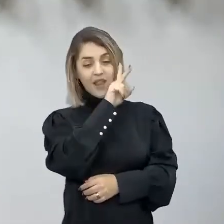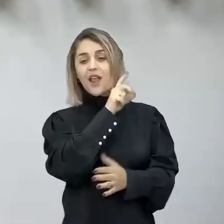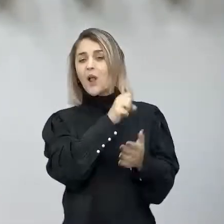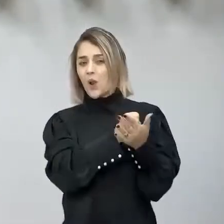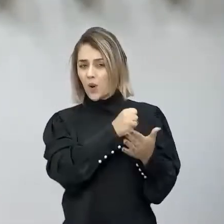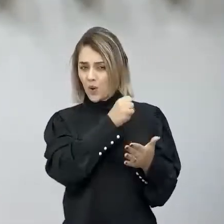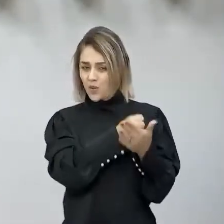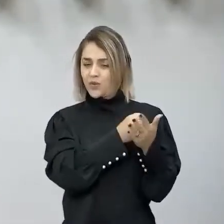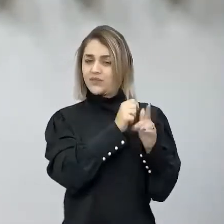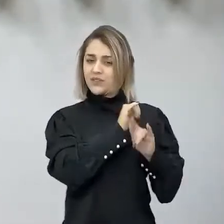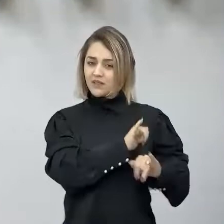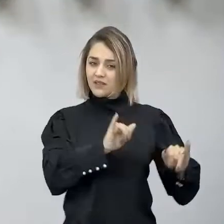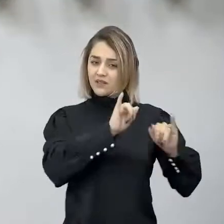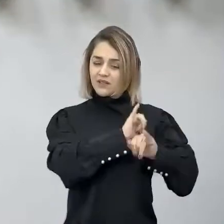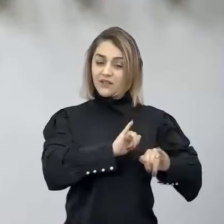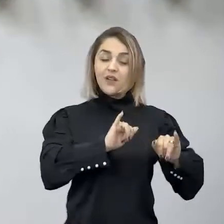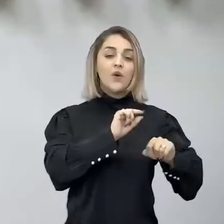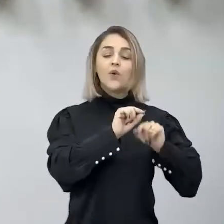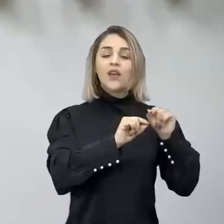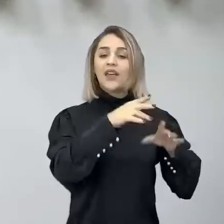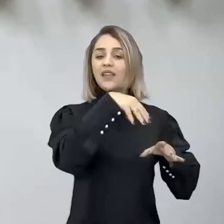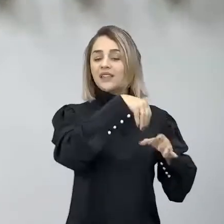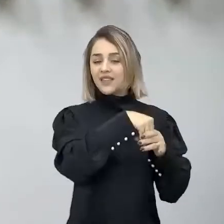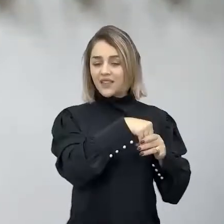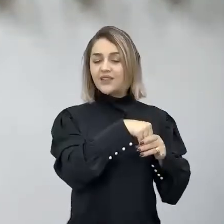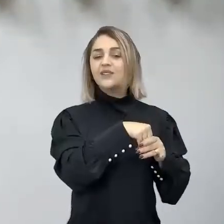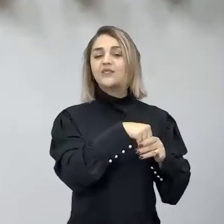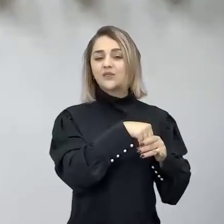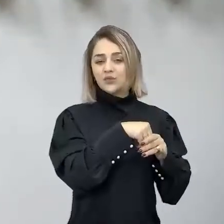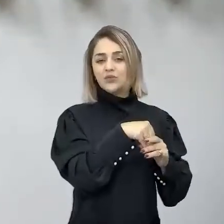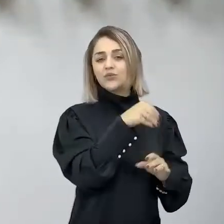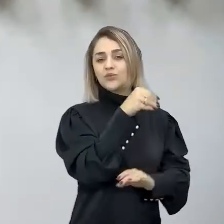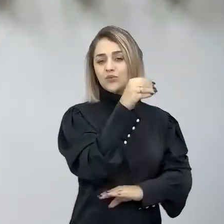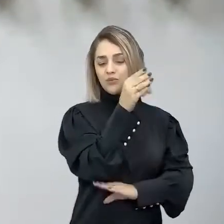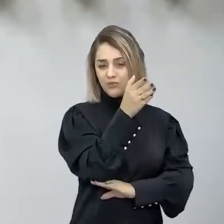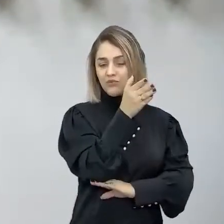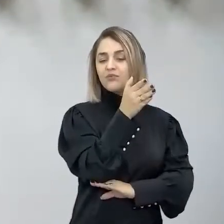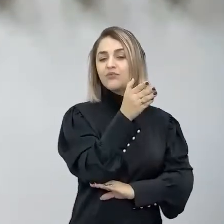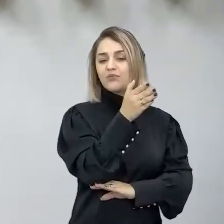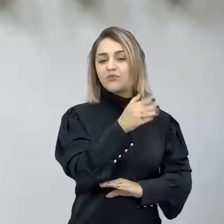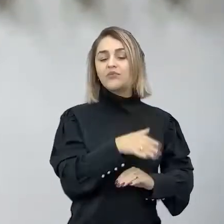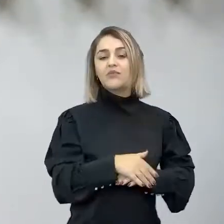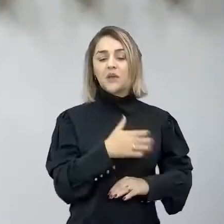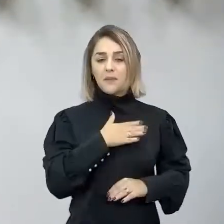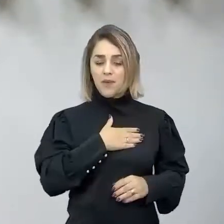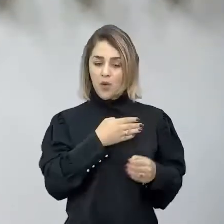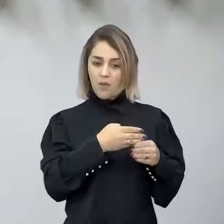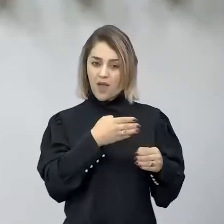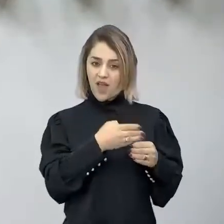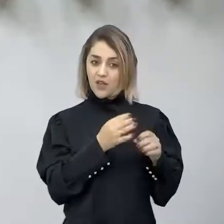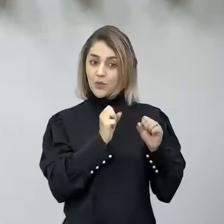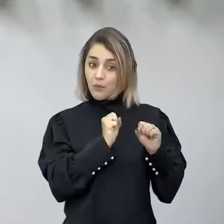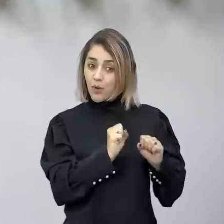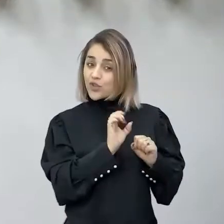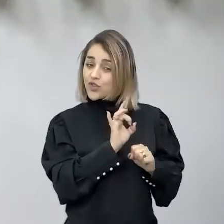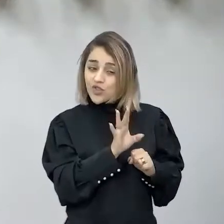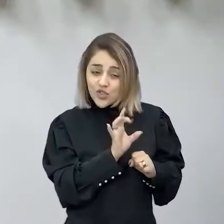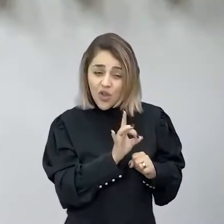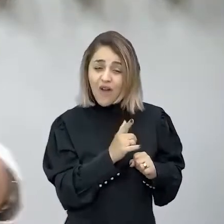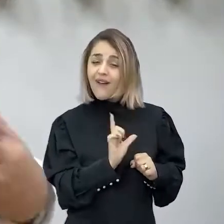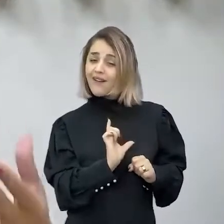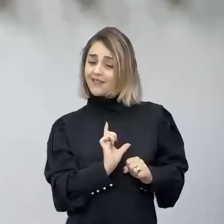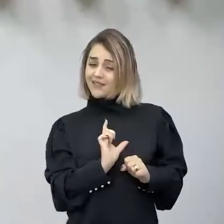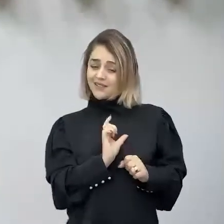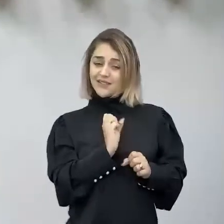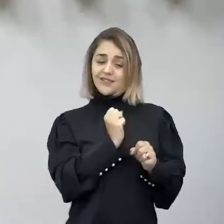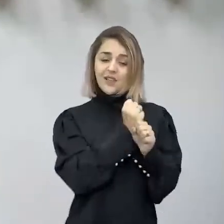meu condomínio. Certo. Ao redor do meu bairro era um bairro que só podia ter casas. E